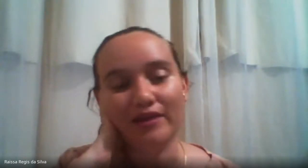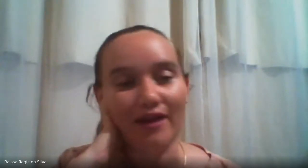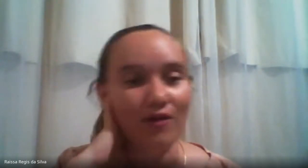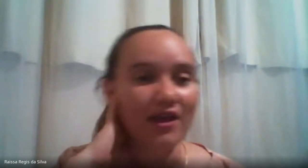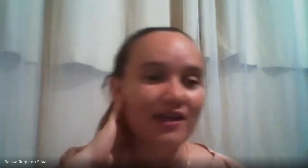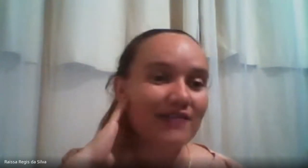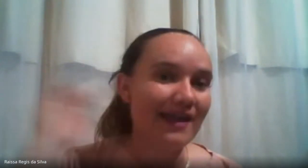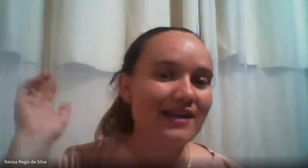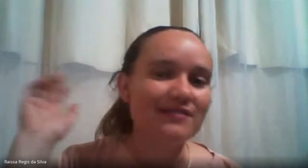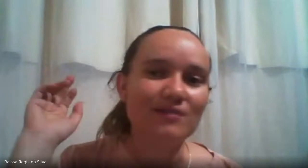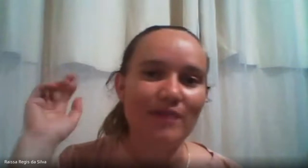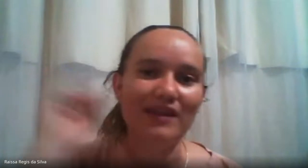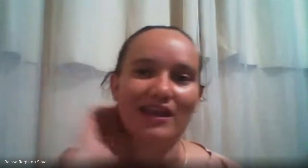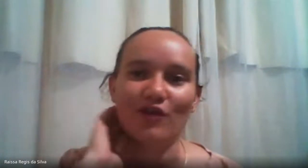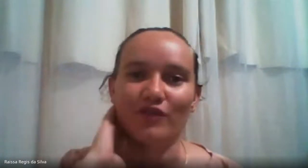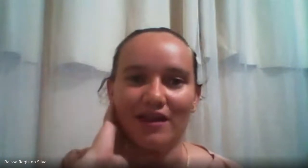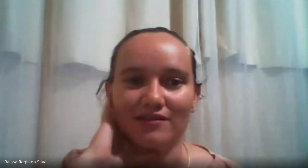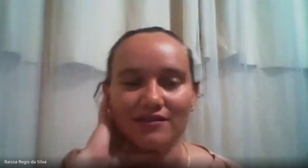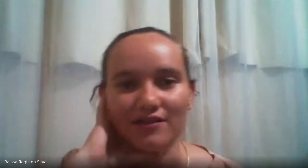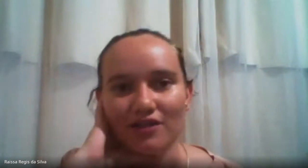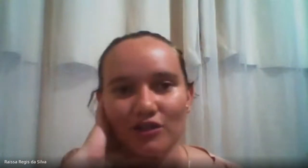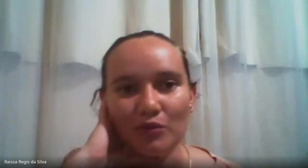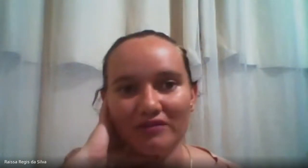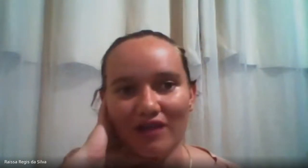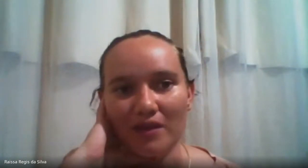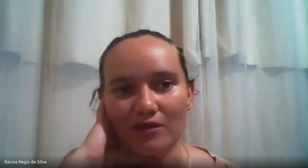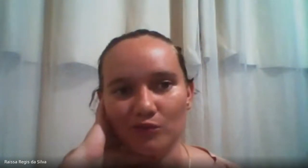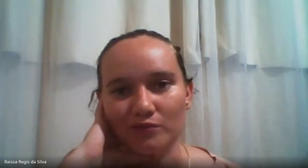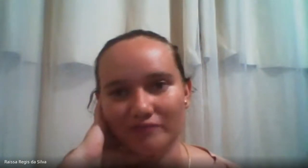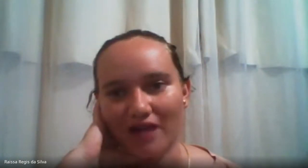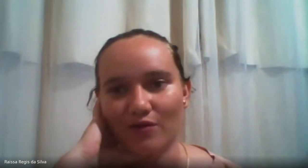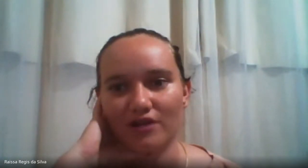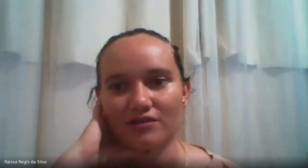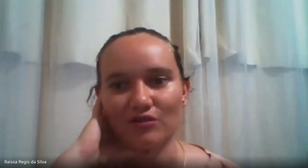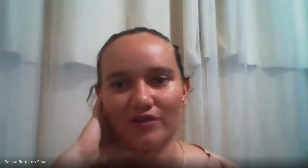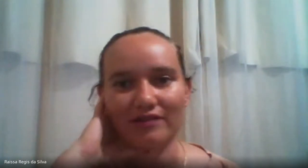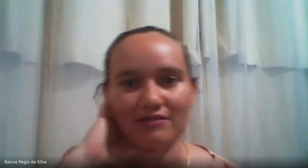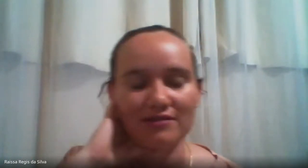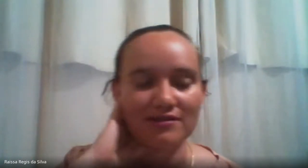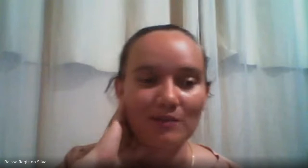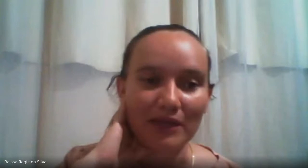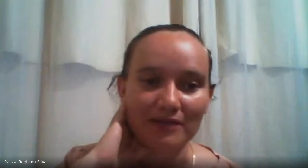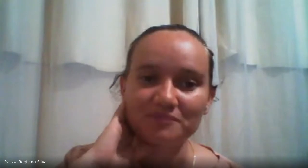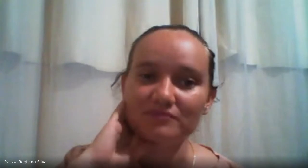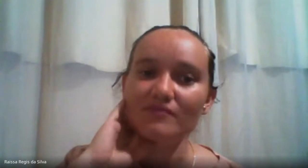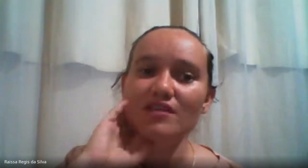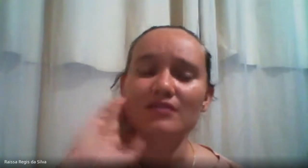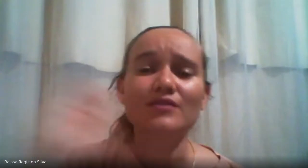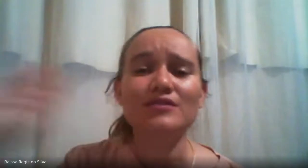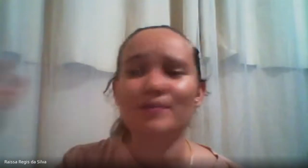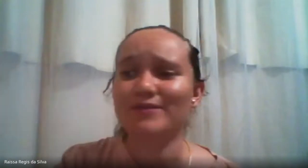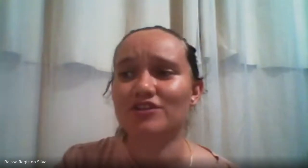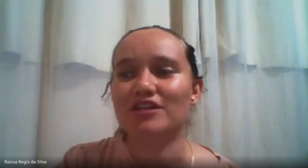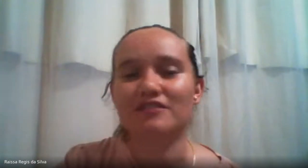muito legal. E tem a ELIS também, que ela é ofertada no oitavo período, agora está sendo ofertada essa disciplina.